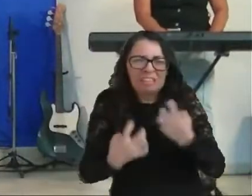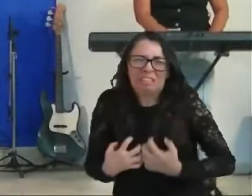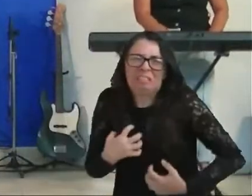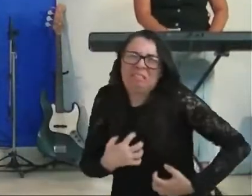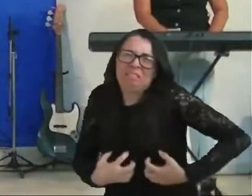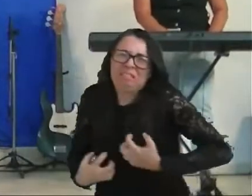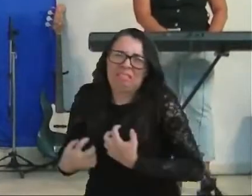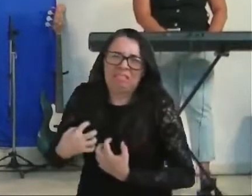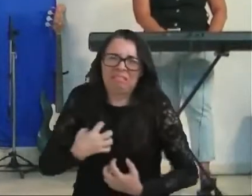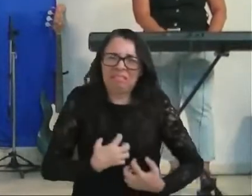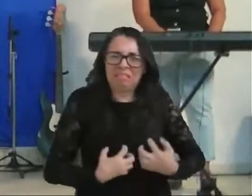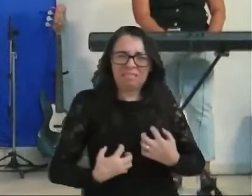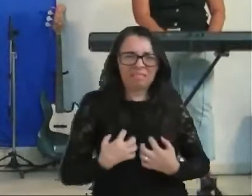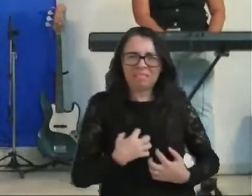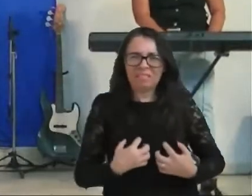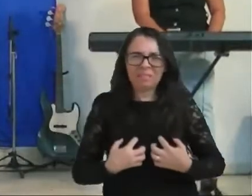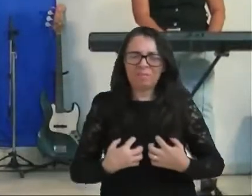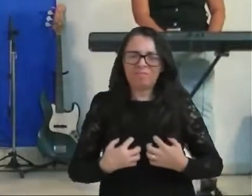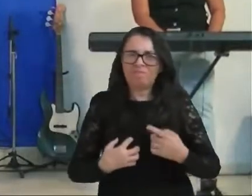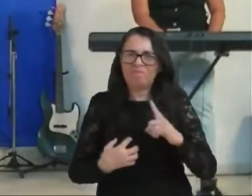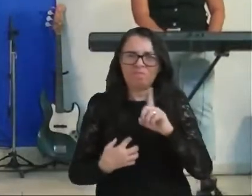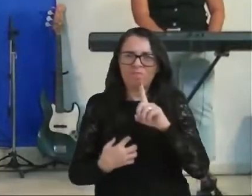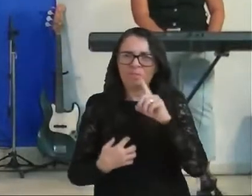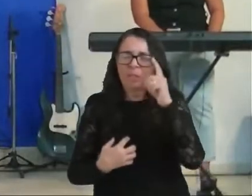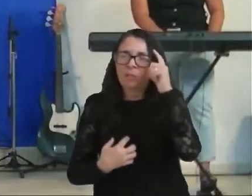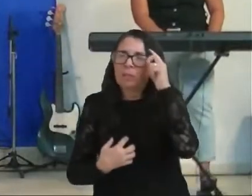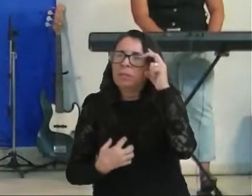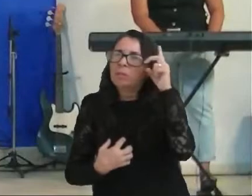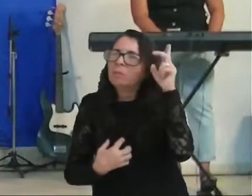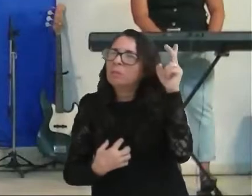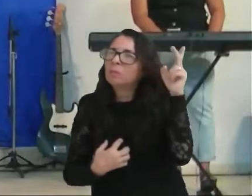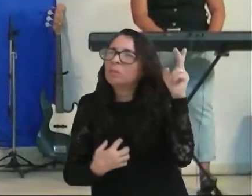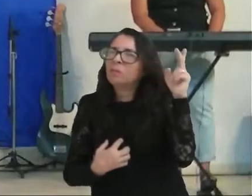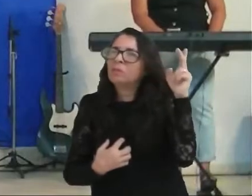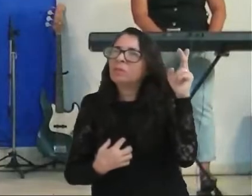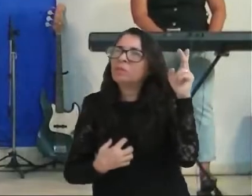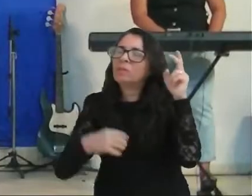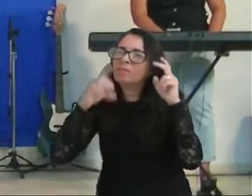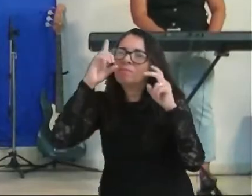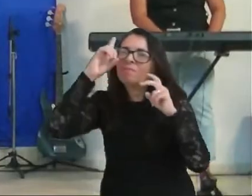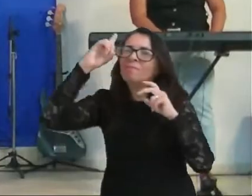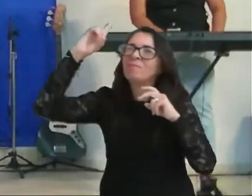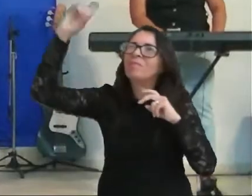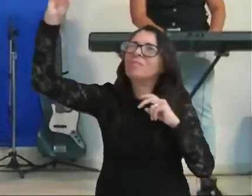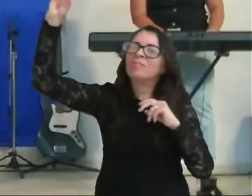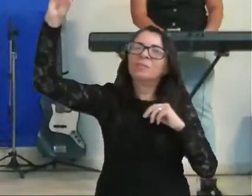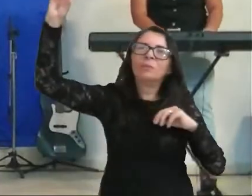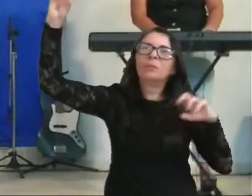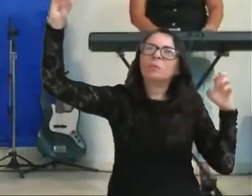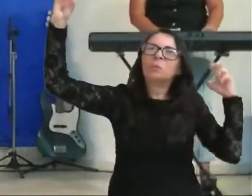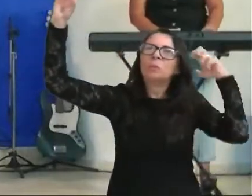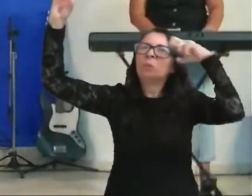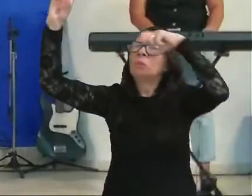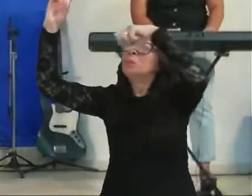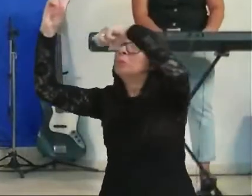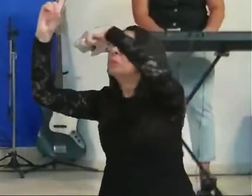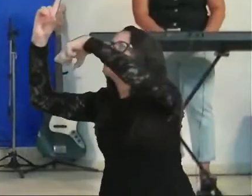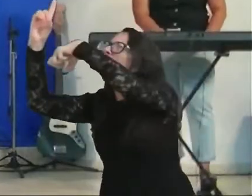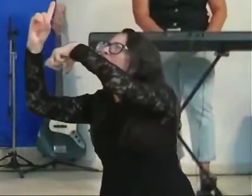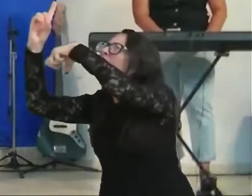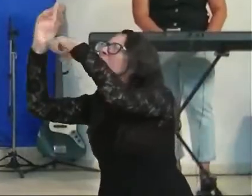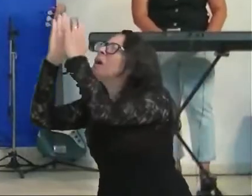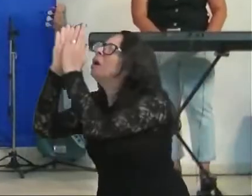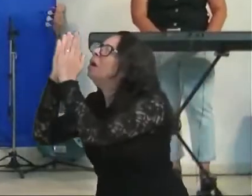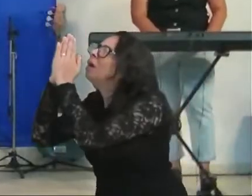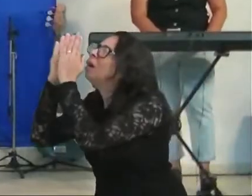me levam pra perto de ti. Minhas provações